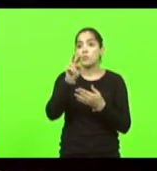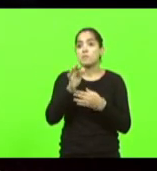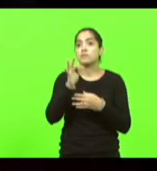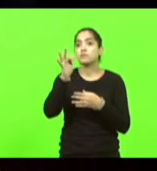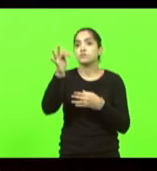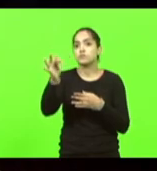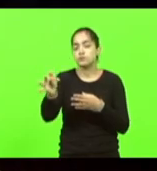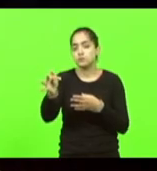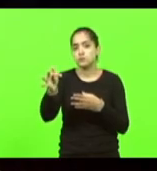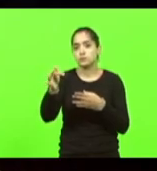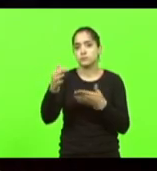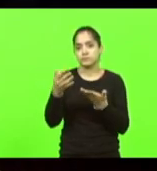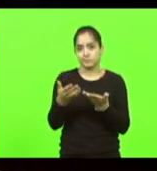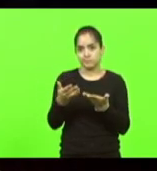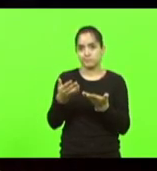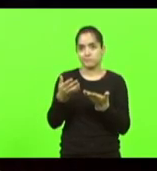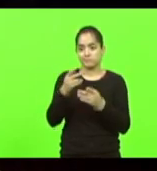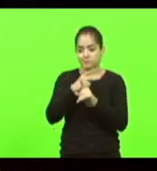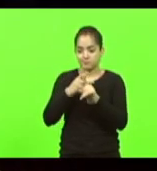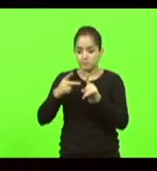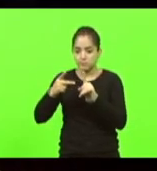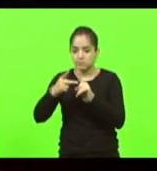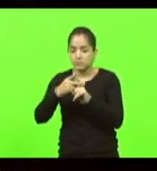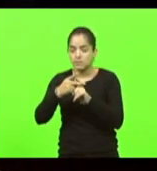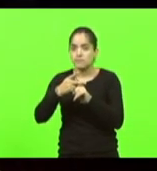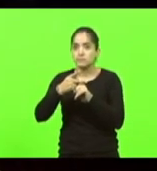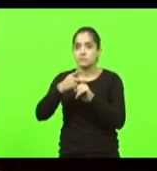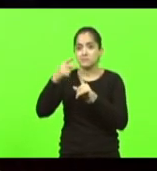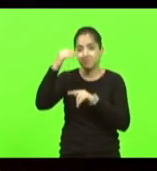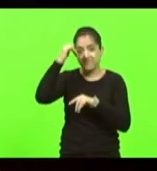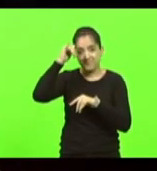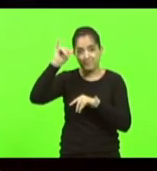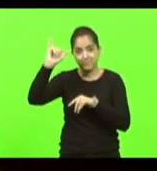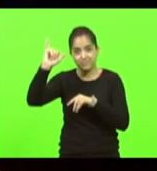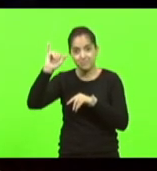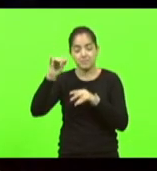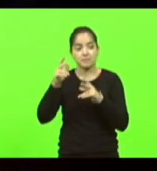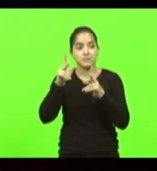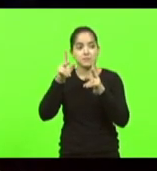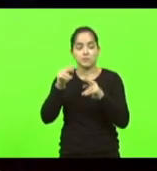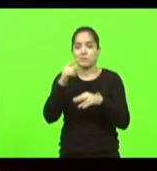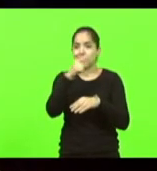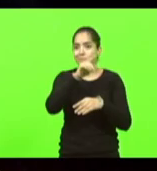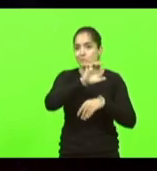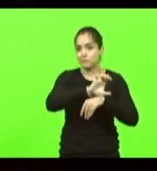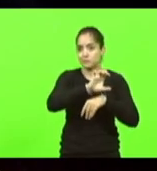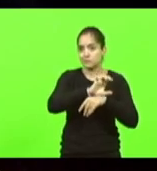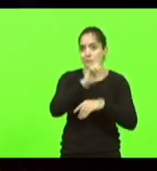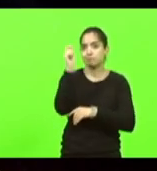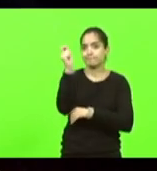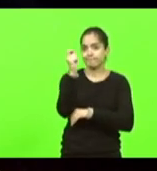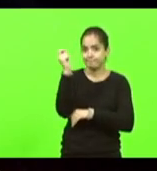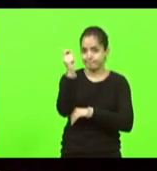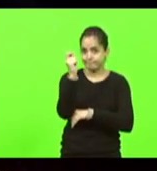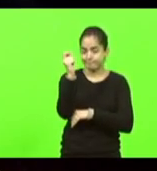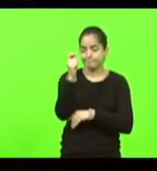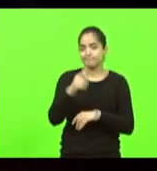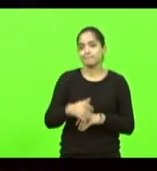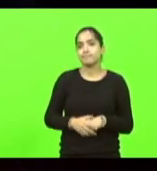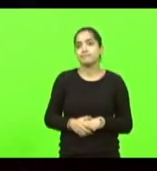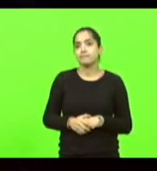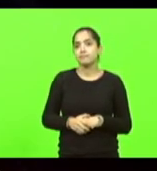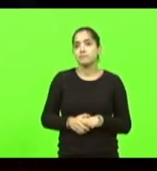evitar que a Previdência de Santa Catarina siga o mesmo caminho da Previdência do Rio Grande do Sul meus vizinhos